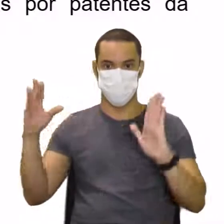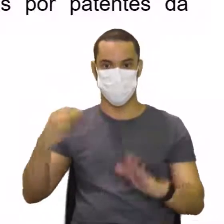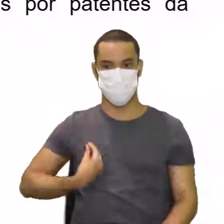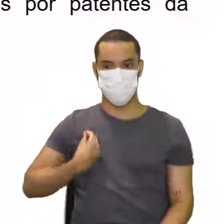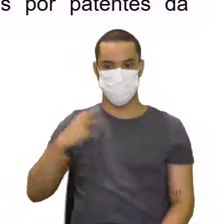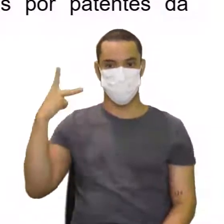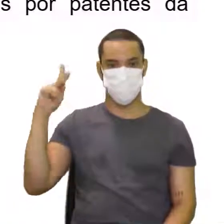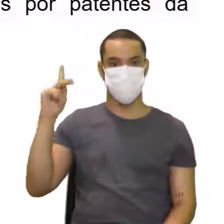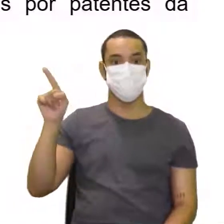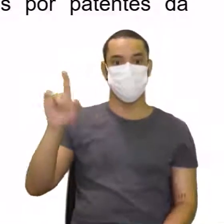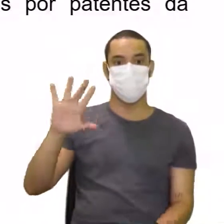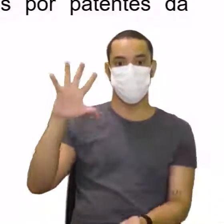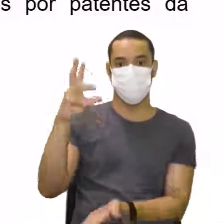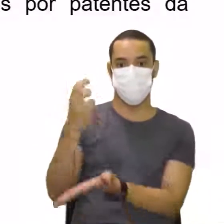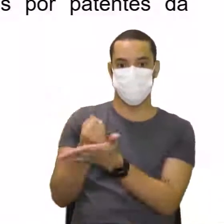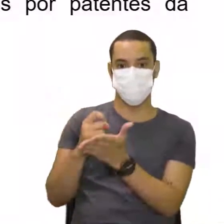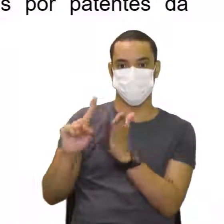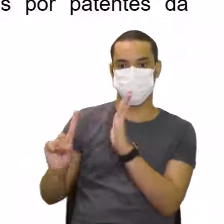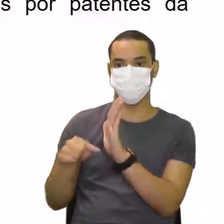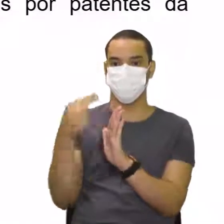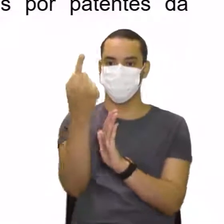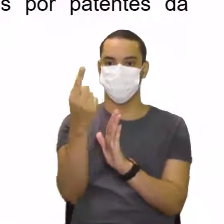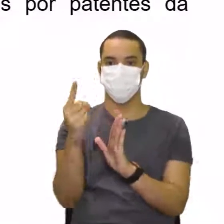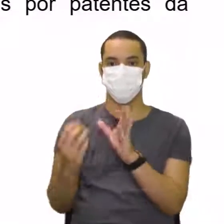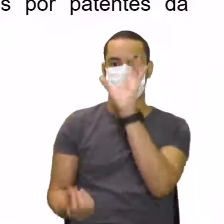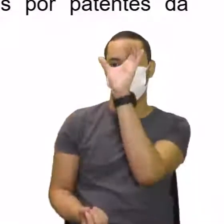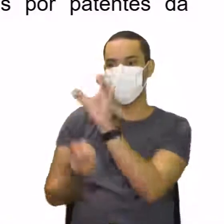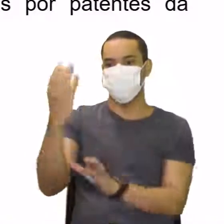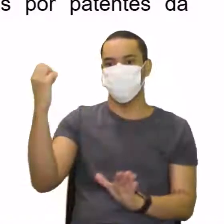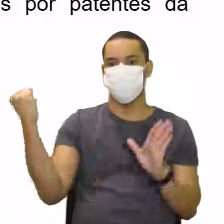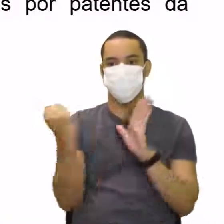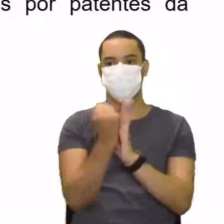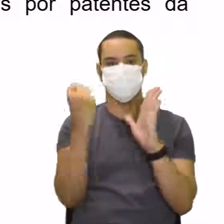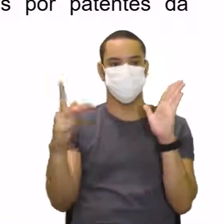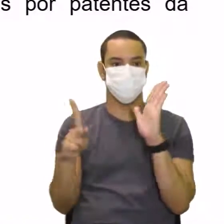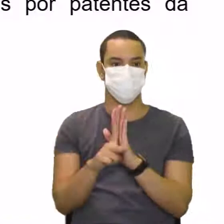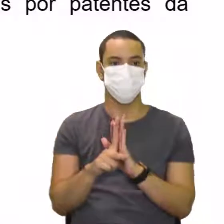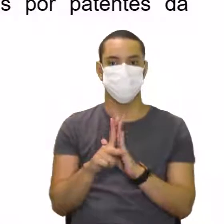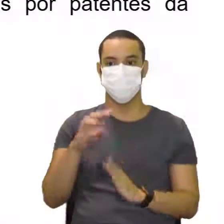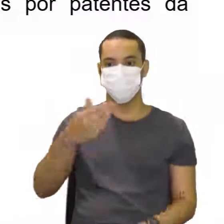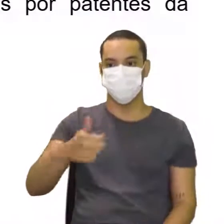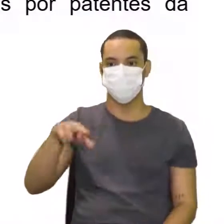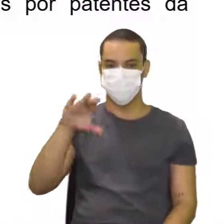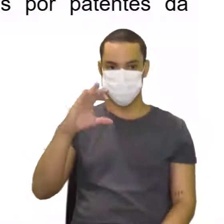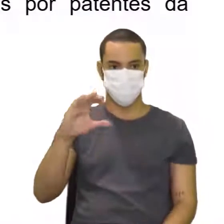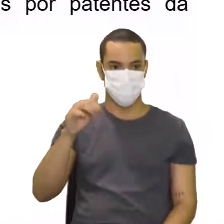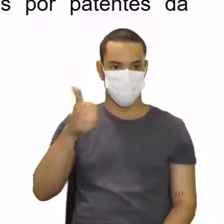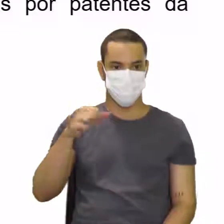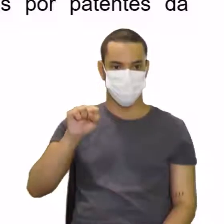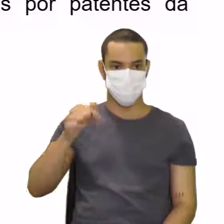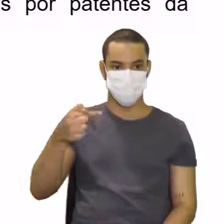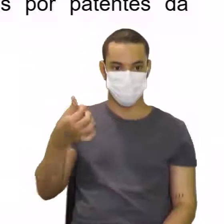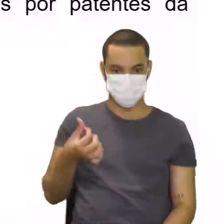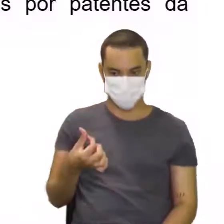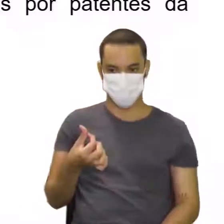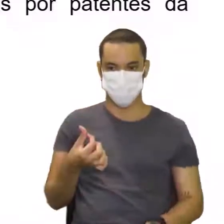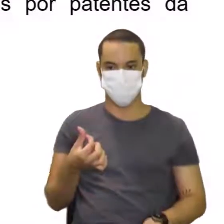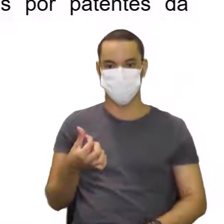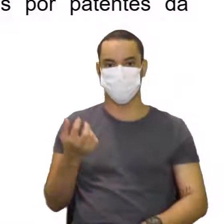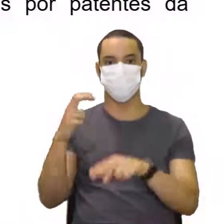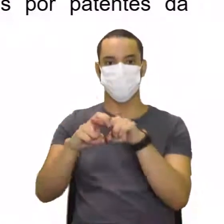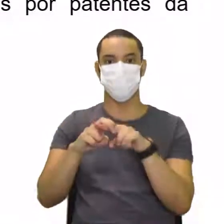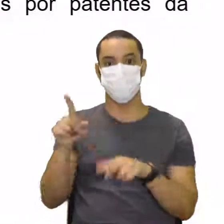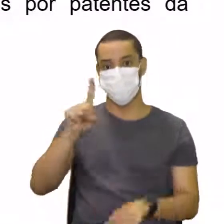foi ele quem registrou a primeira patente de invenção em março de 1876, ok? Então, a questão